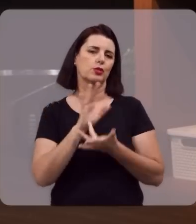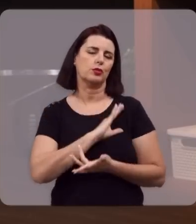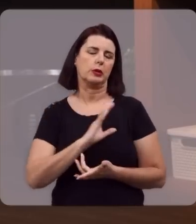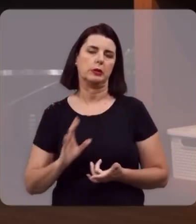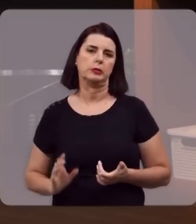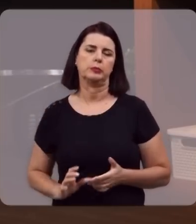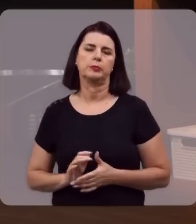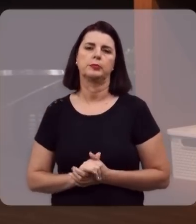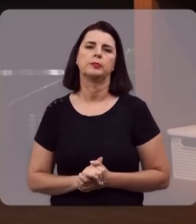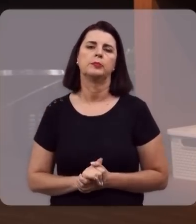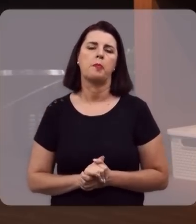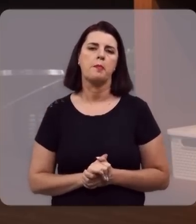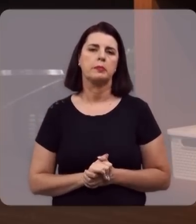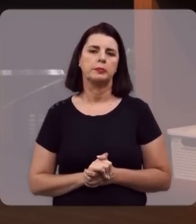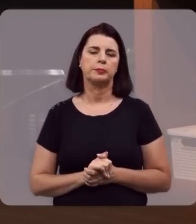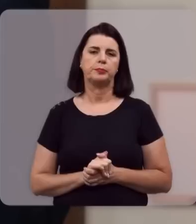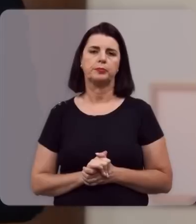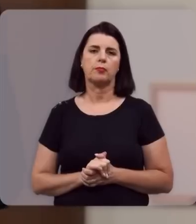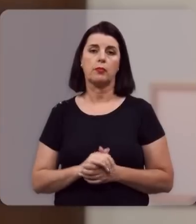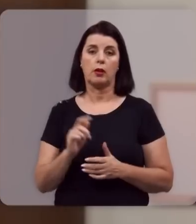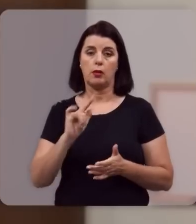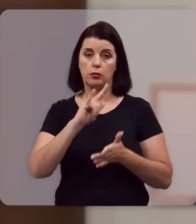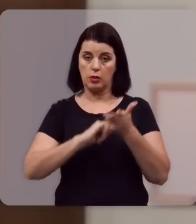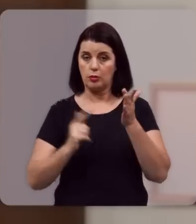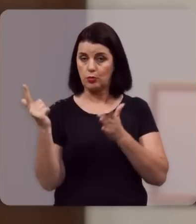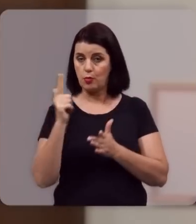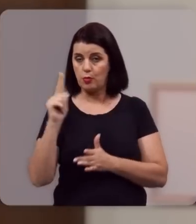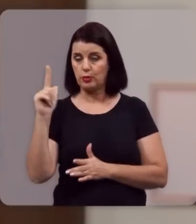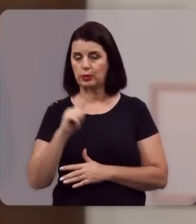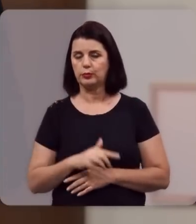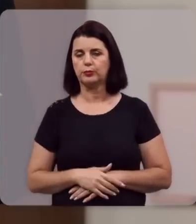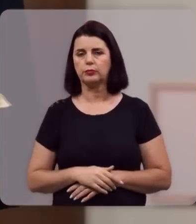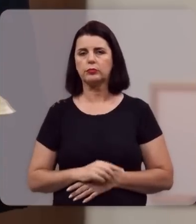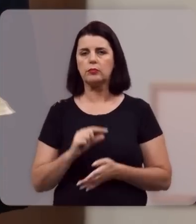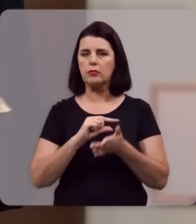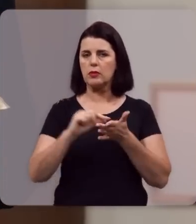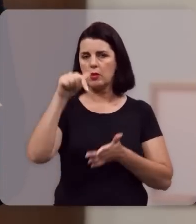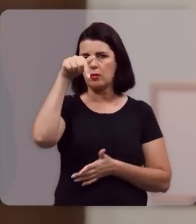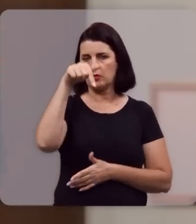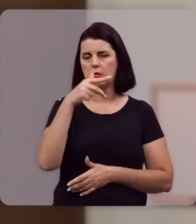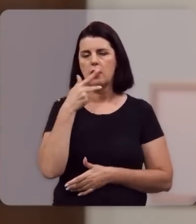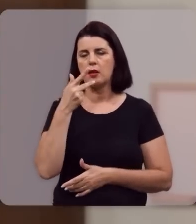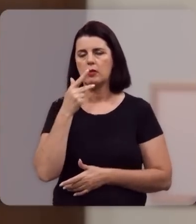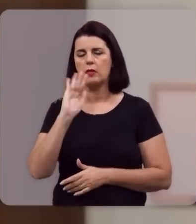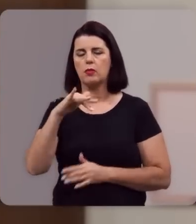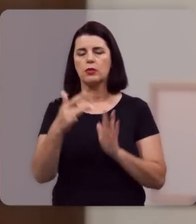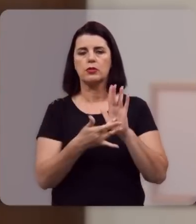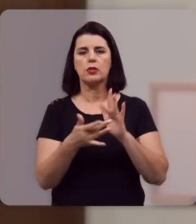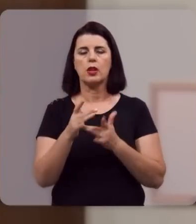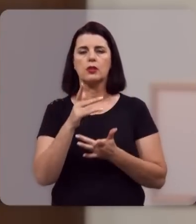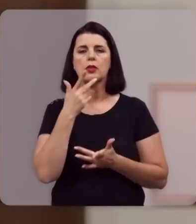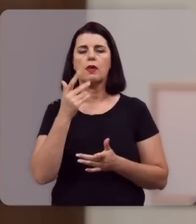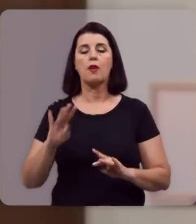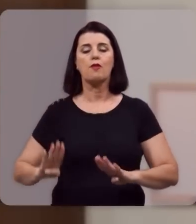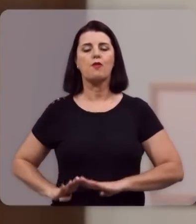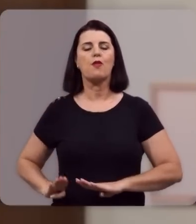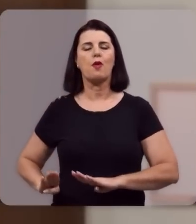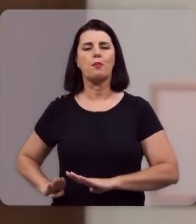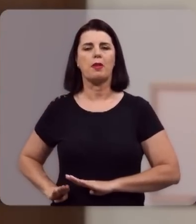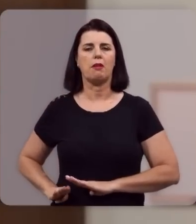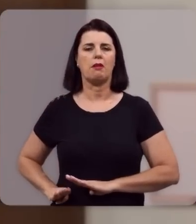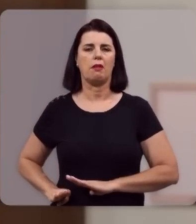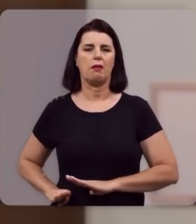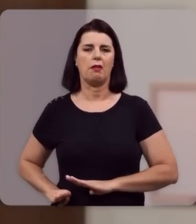Senhor Jesus. Mas o texto prossegue, no verso 7, quando Jesus disse que haverá